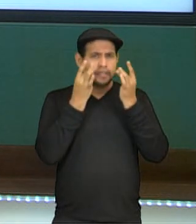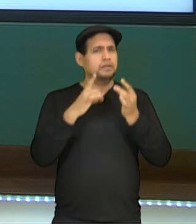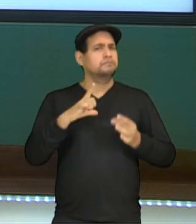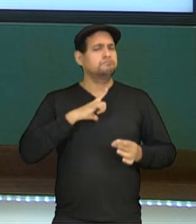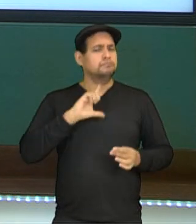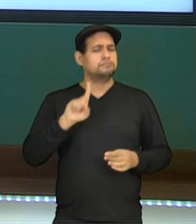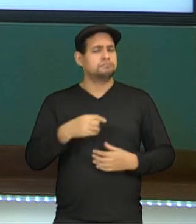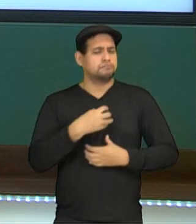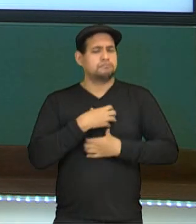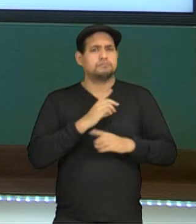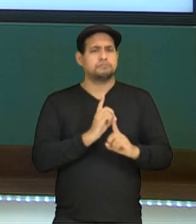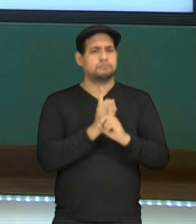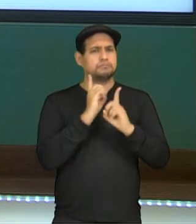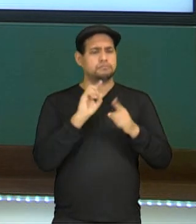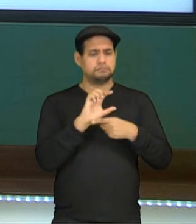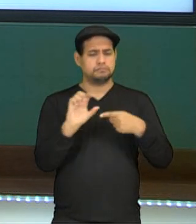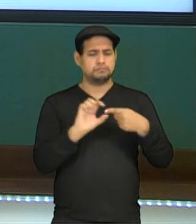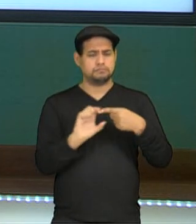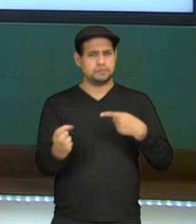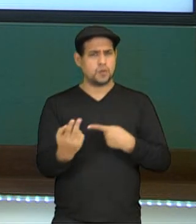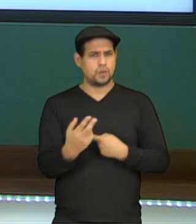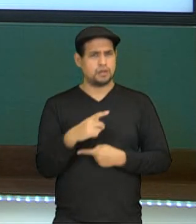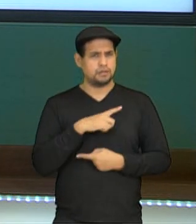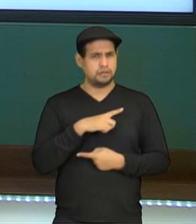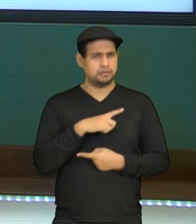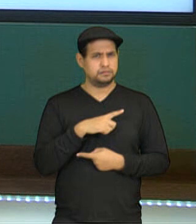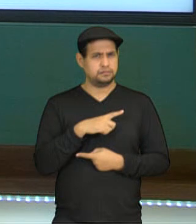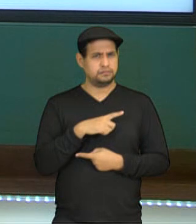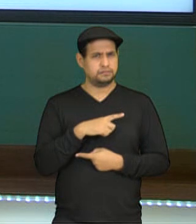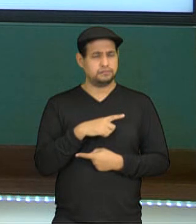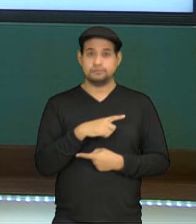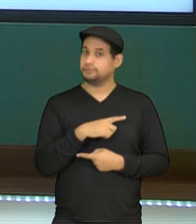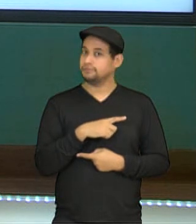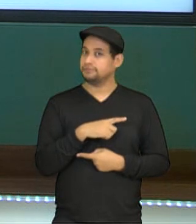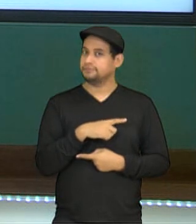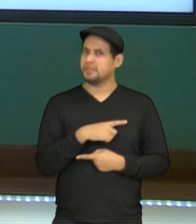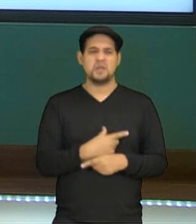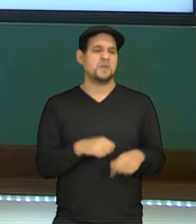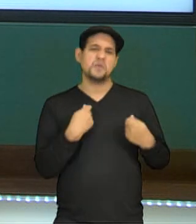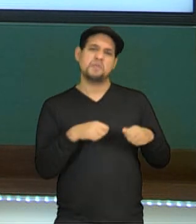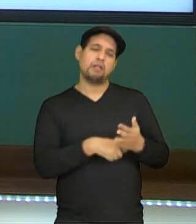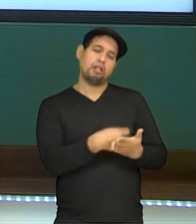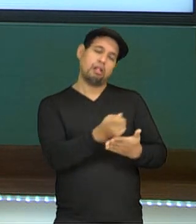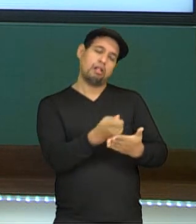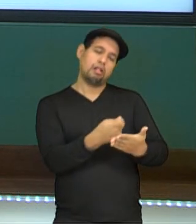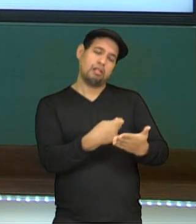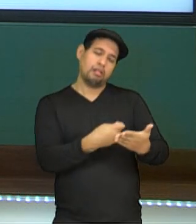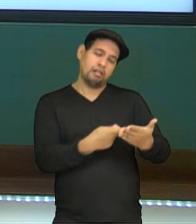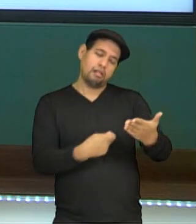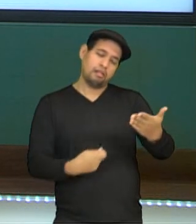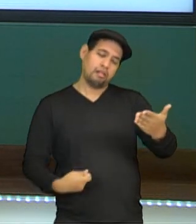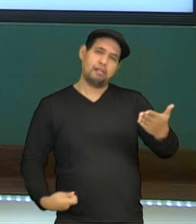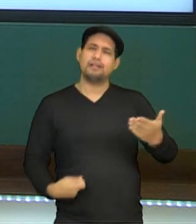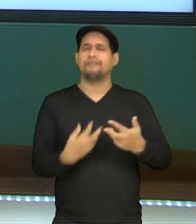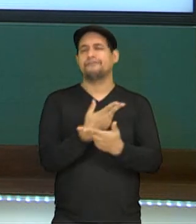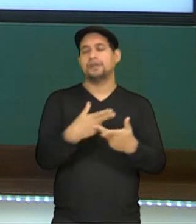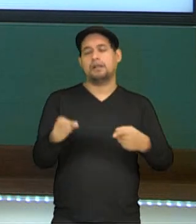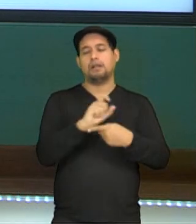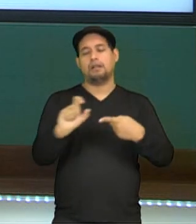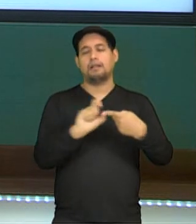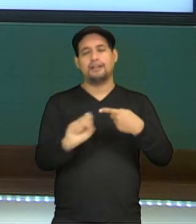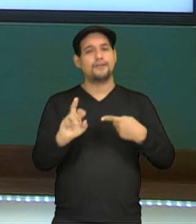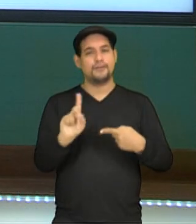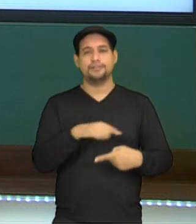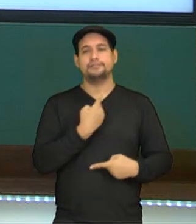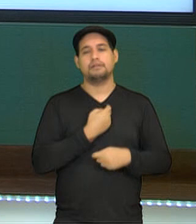outra forma de encontrar essas frações equivalentes? Será que tem? Sem precisar escrever várias e várias frações, né? Igual a